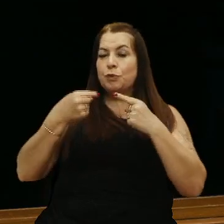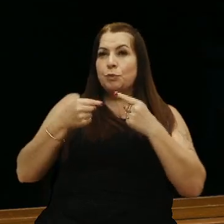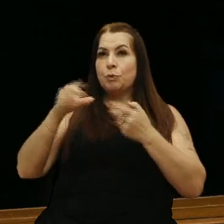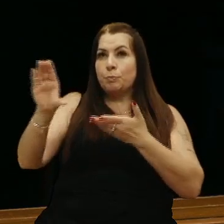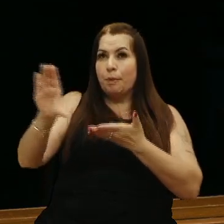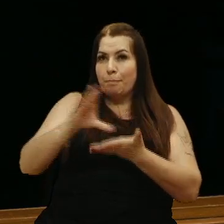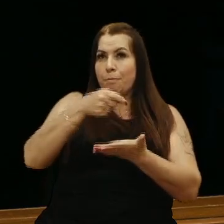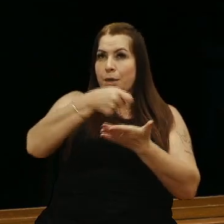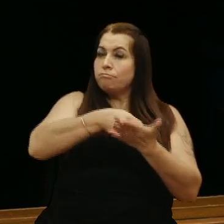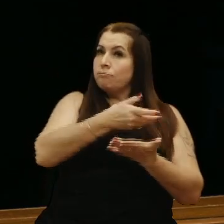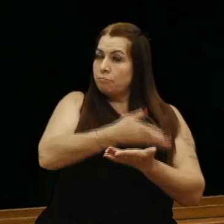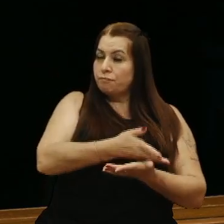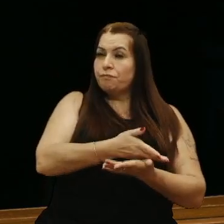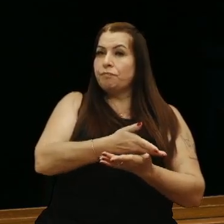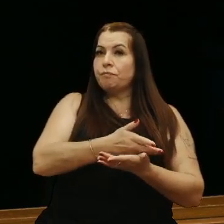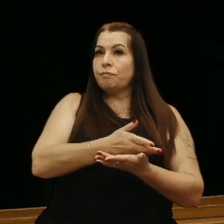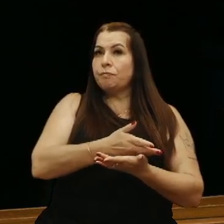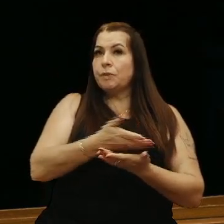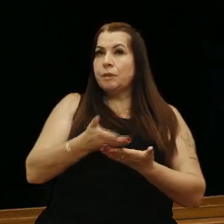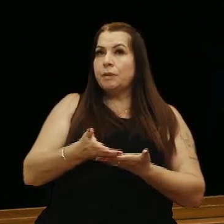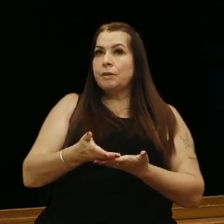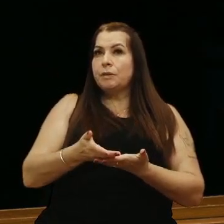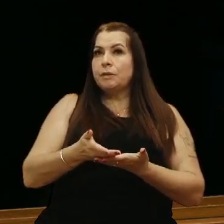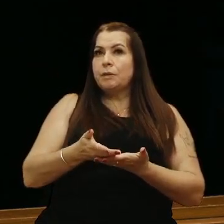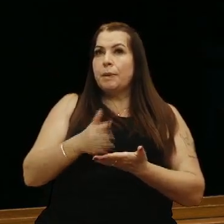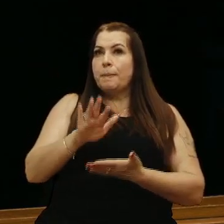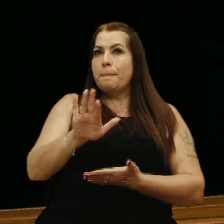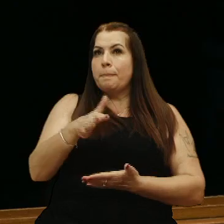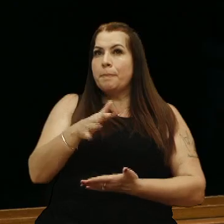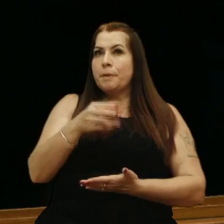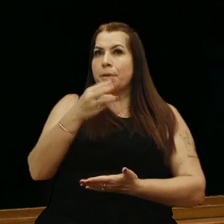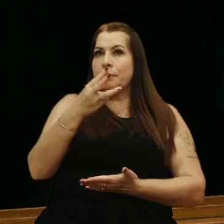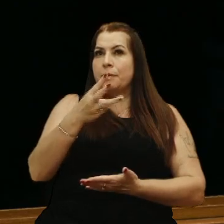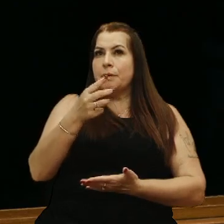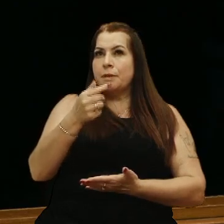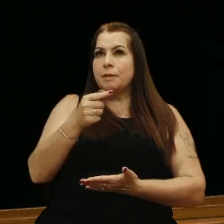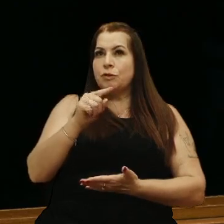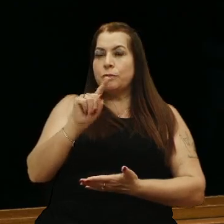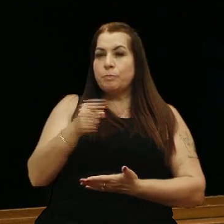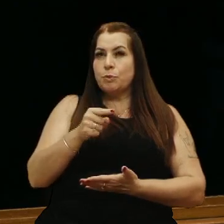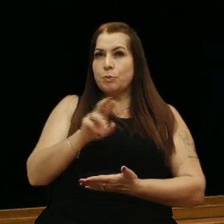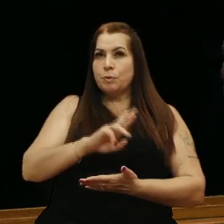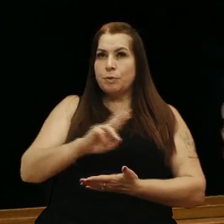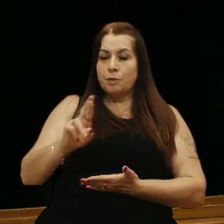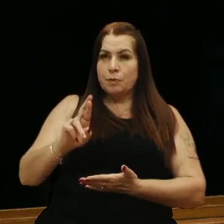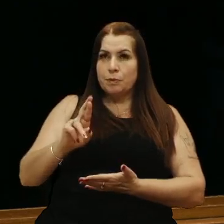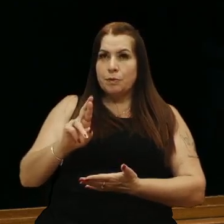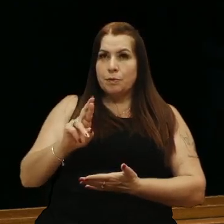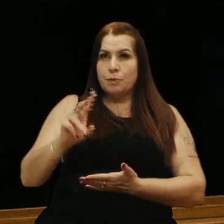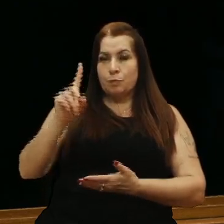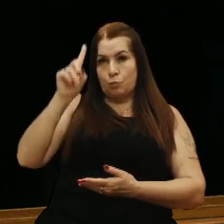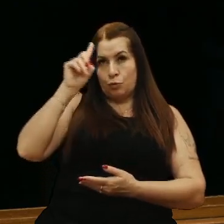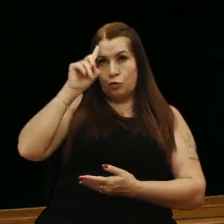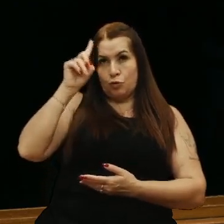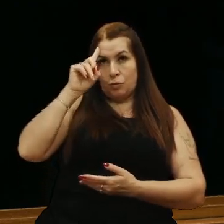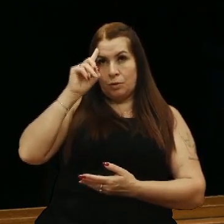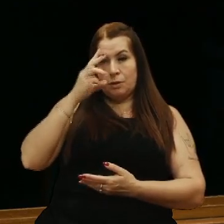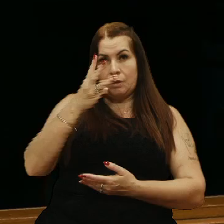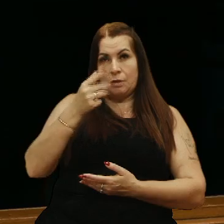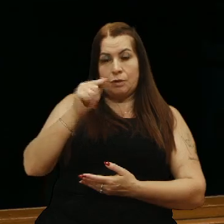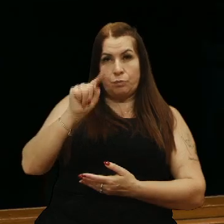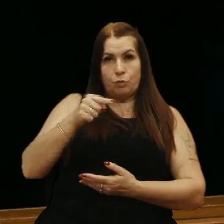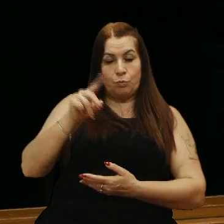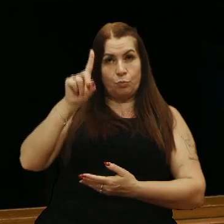subsídio que seria de aproximadamente R$37 mil diários. R$37